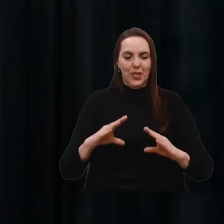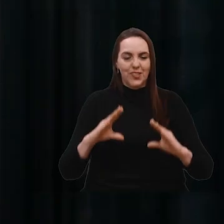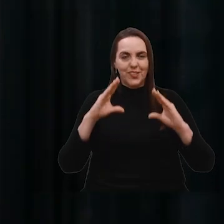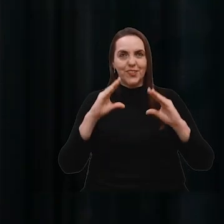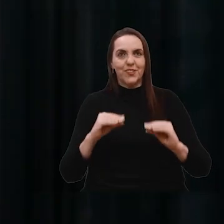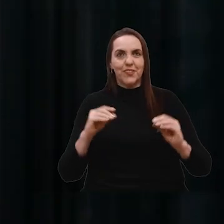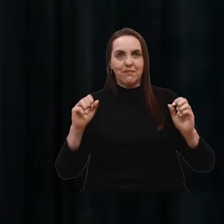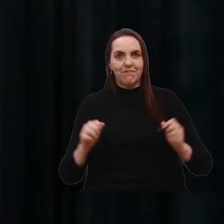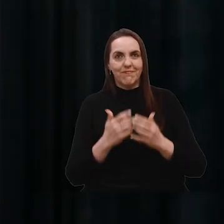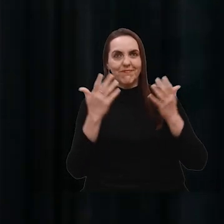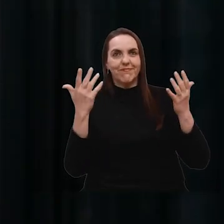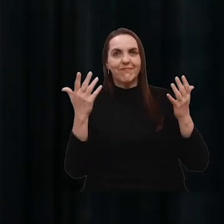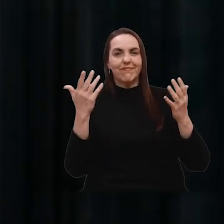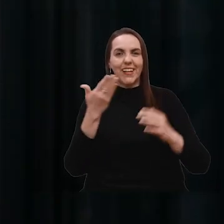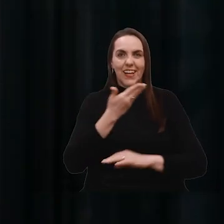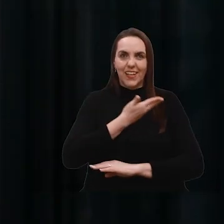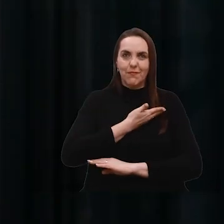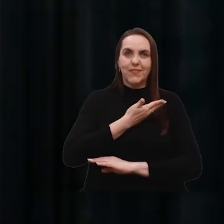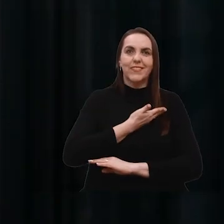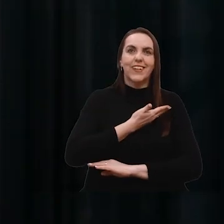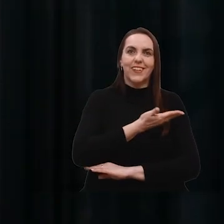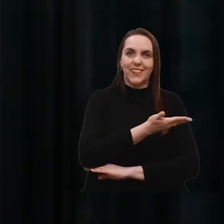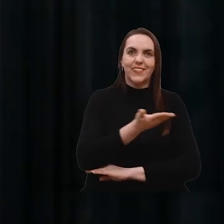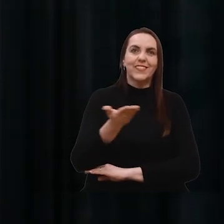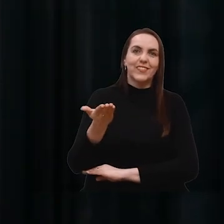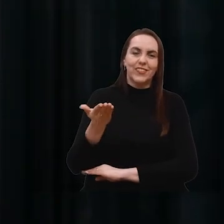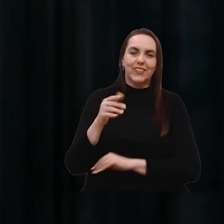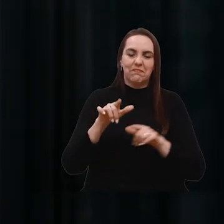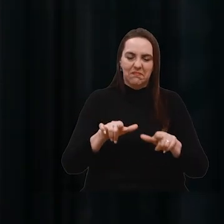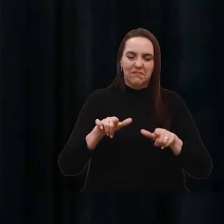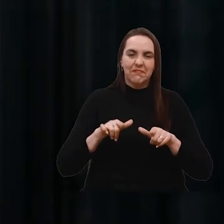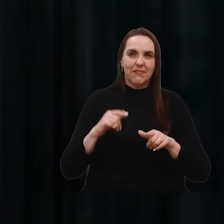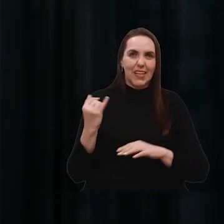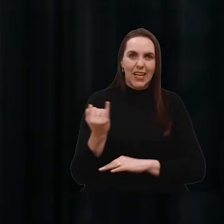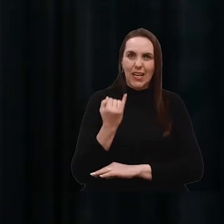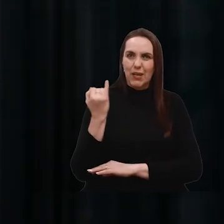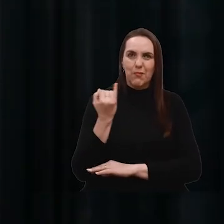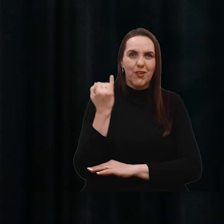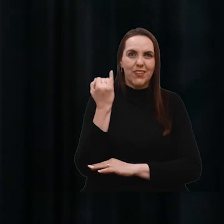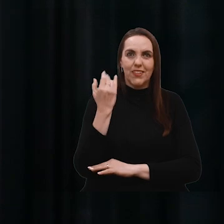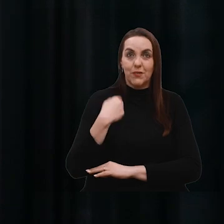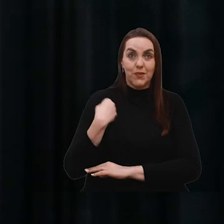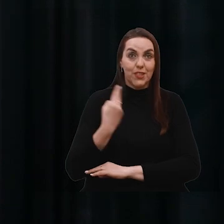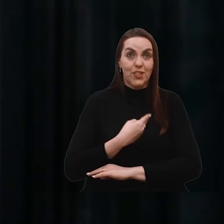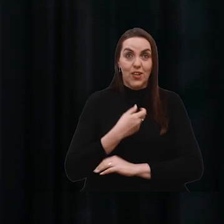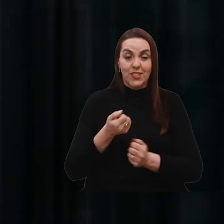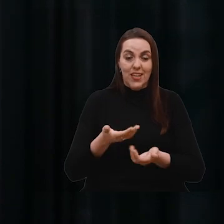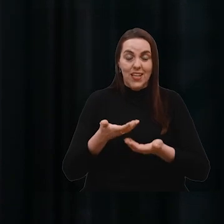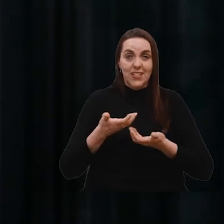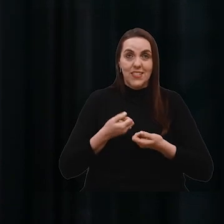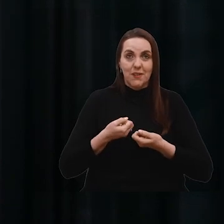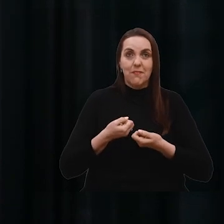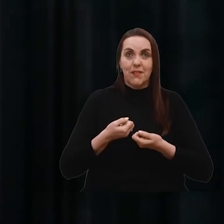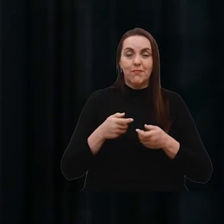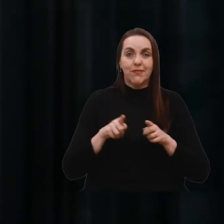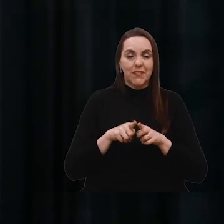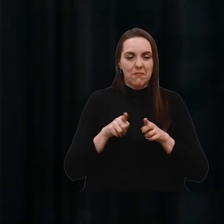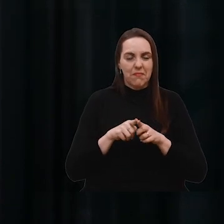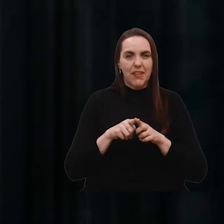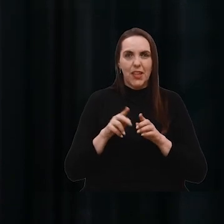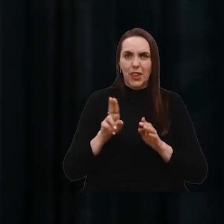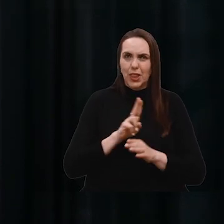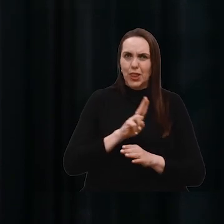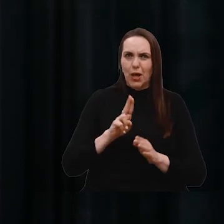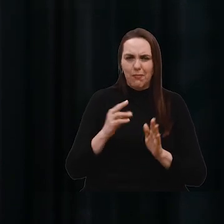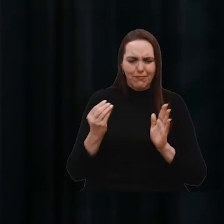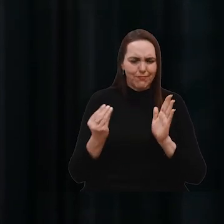formais, porque a noite é para celebrar a amizade e essa comenda tão importante para a gente que recebe,